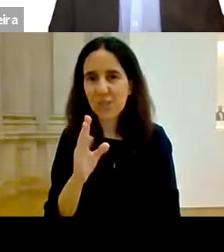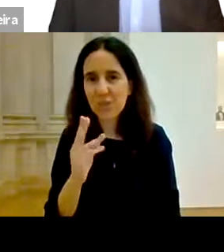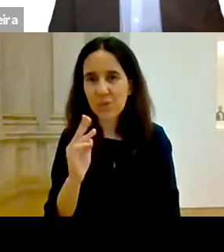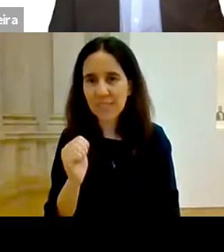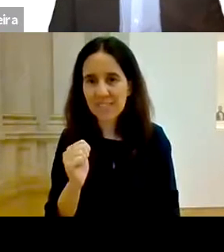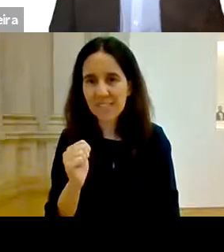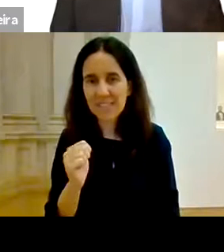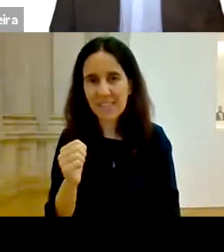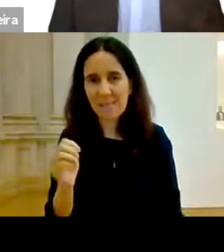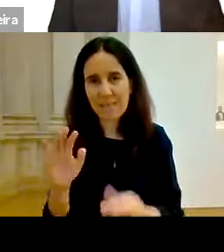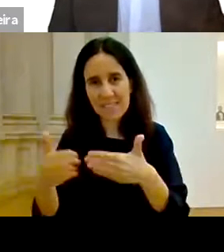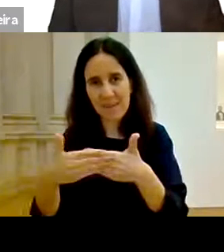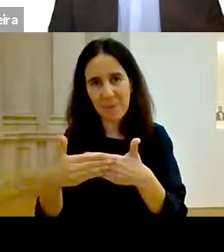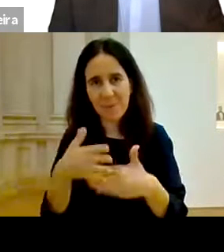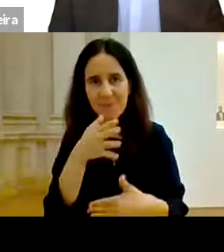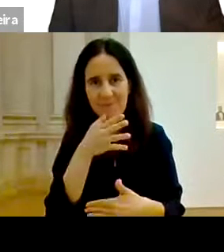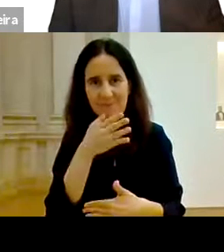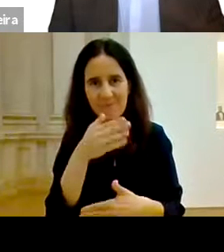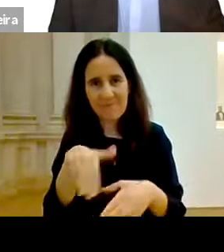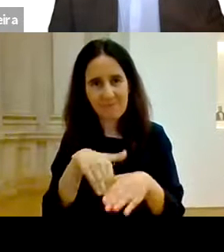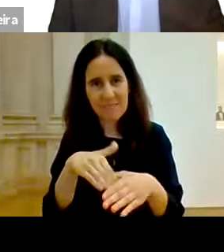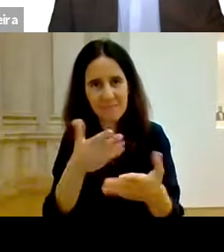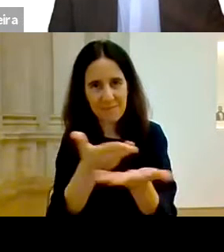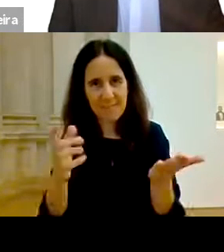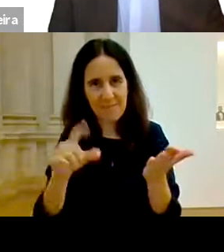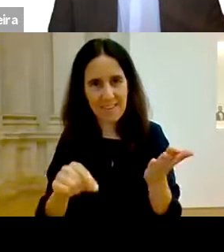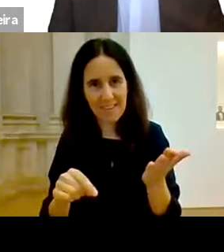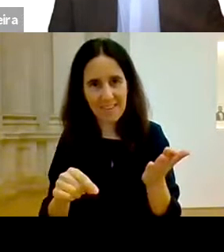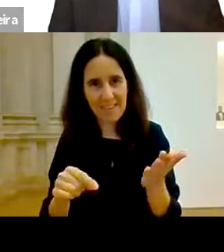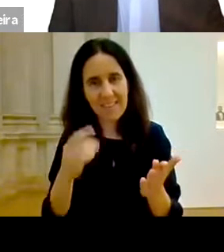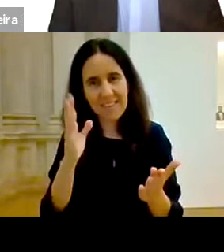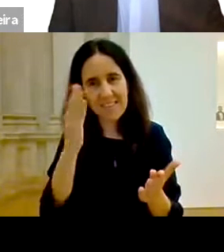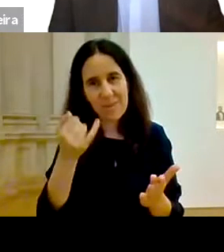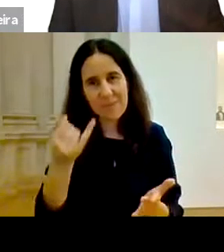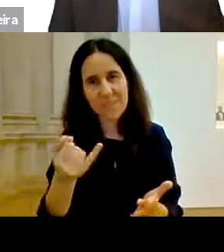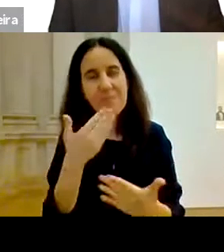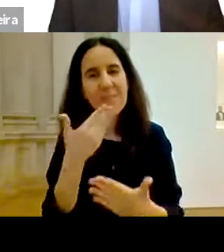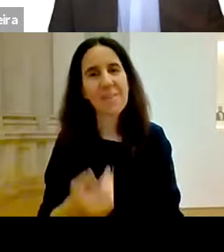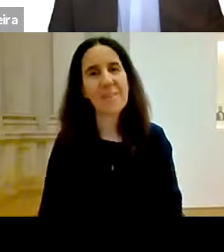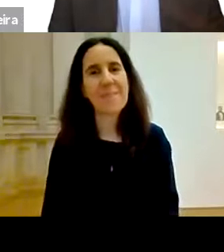conto com a vossa presença dos participantes também na próxima sessão. Obrigada.